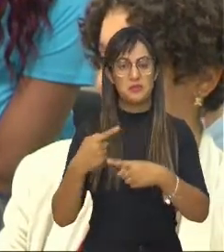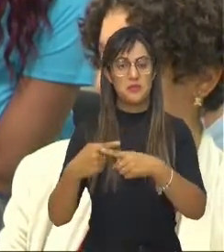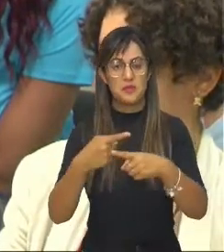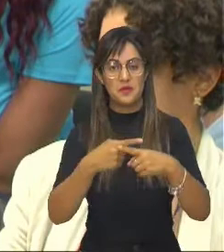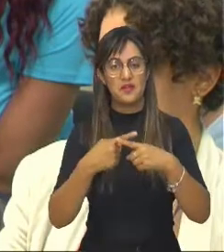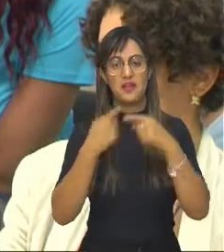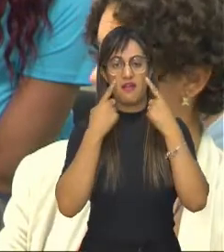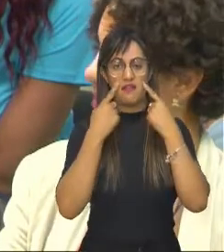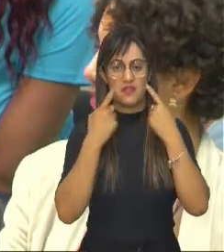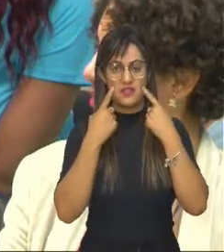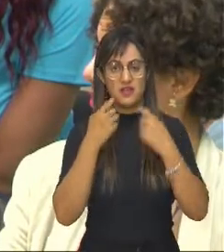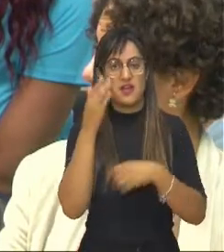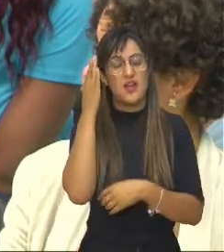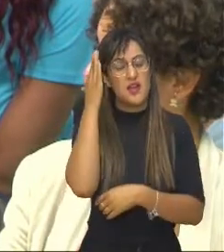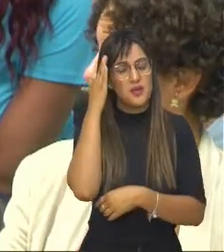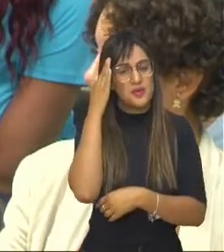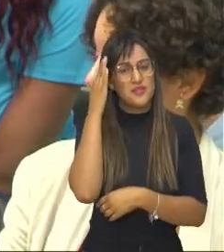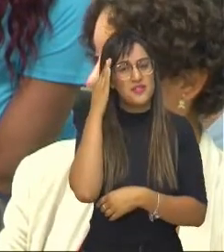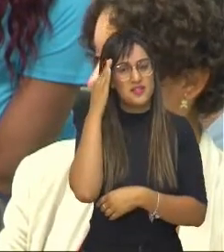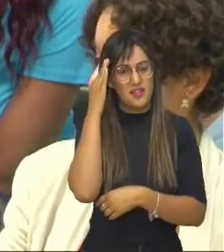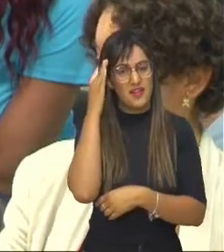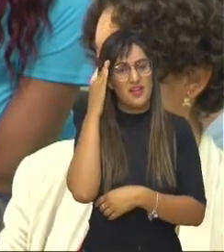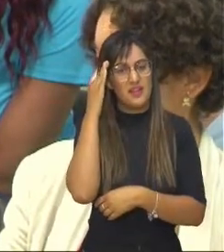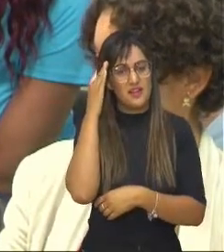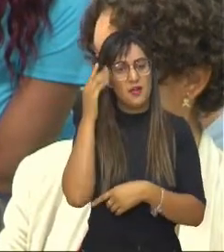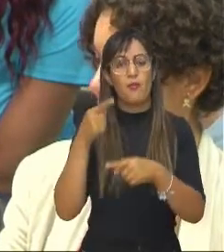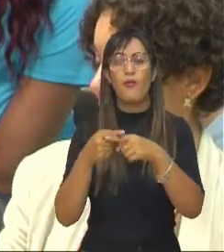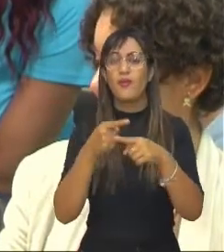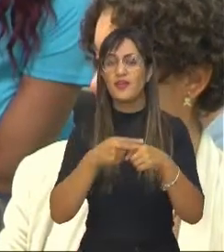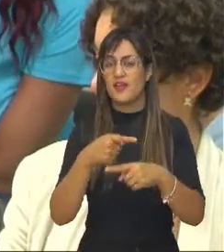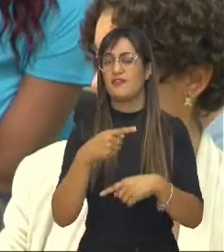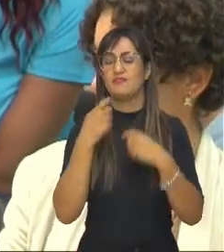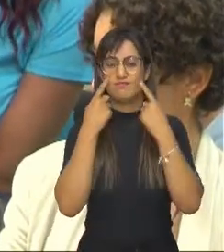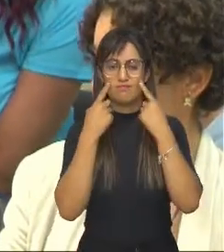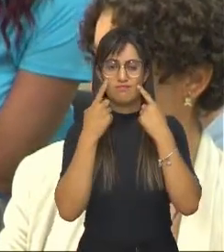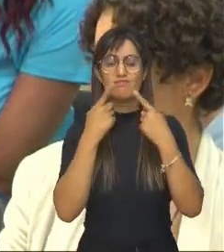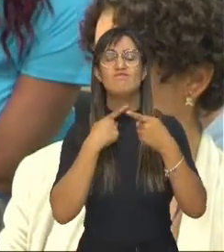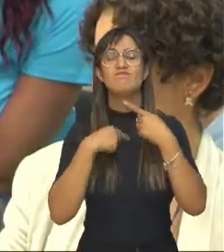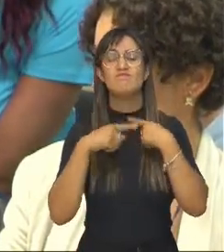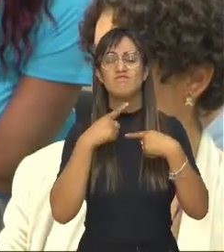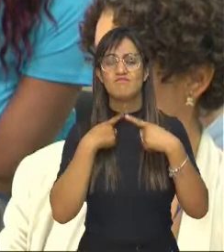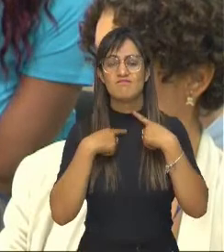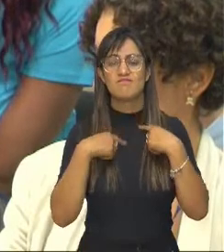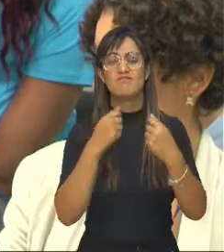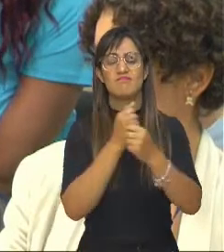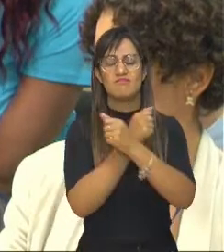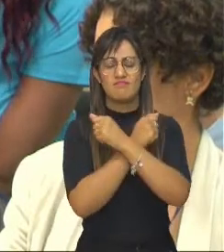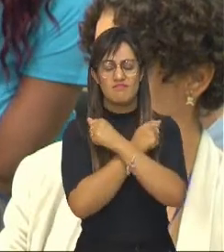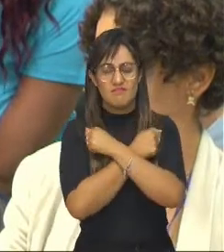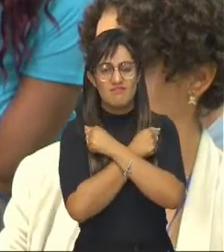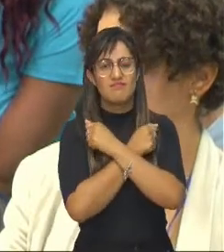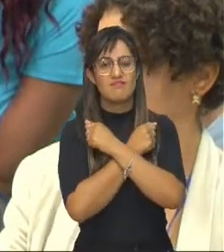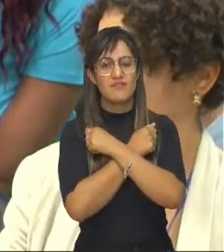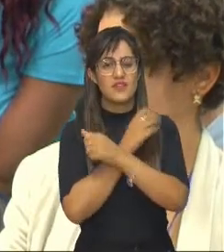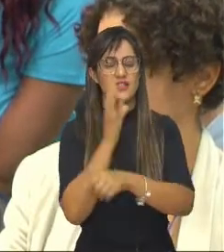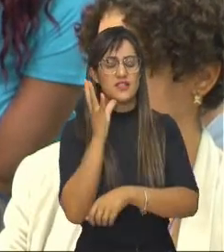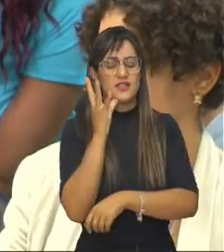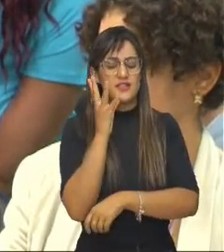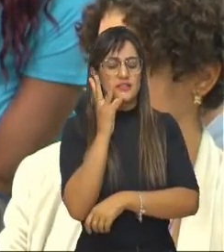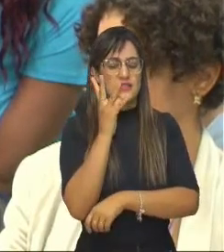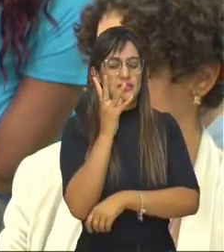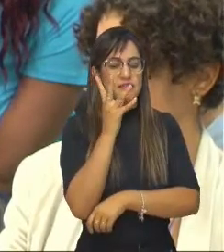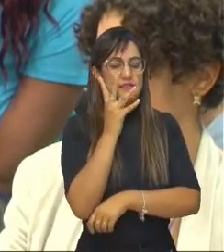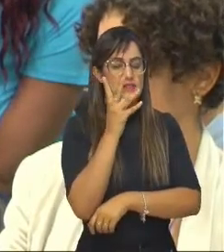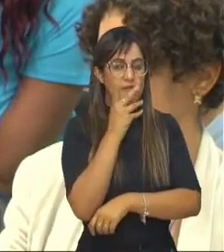sei porque você está chorando e você sabe porque eu chorei também. Eu sei porque que nosso abraço foi demorado, porque você recitou